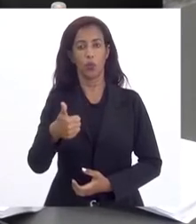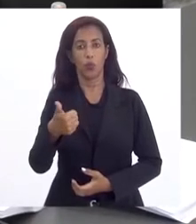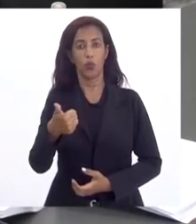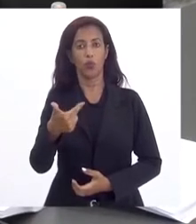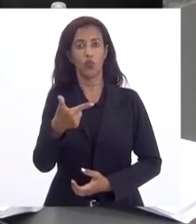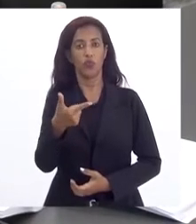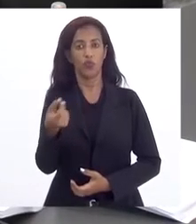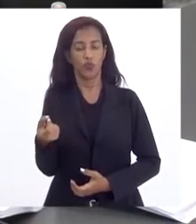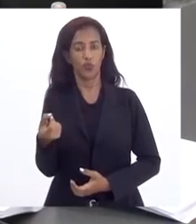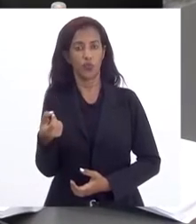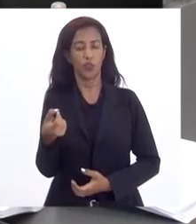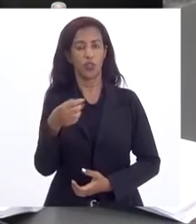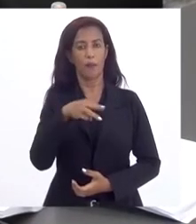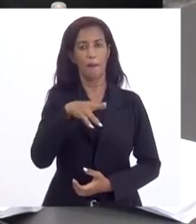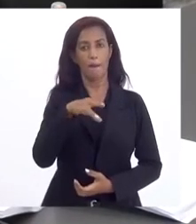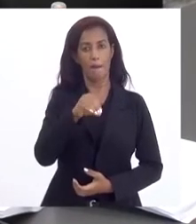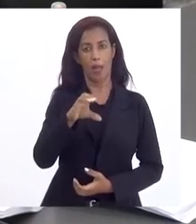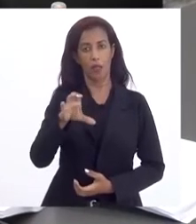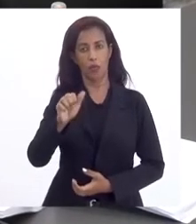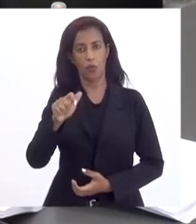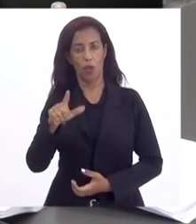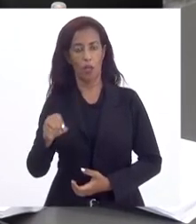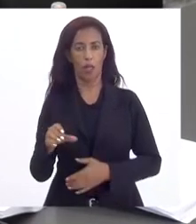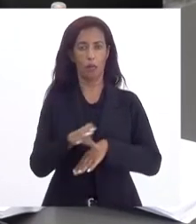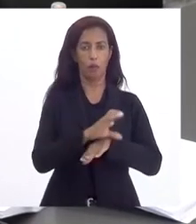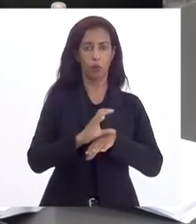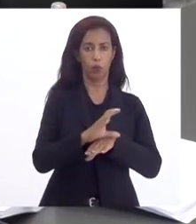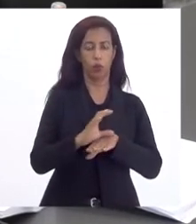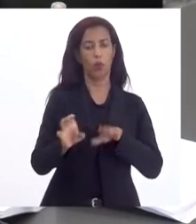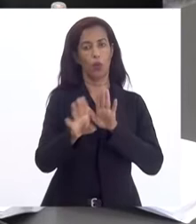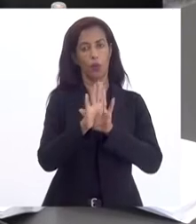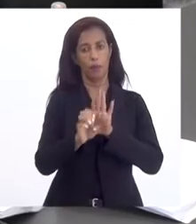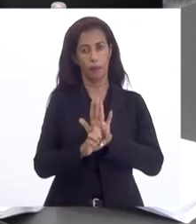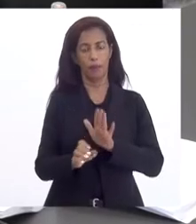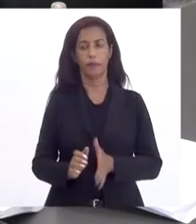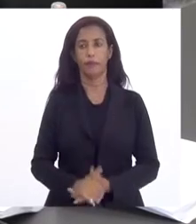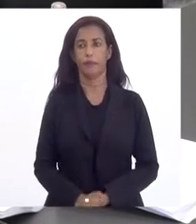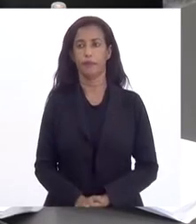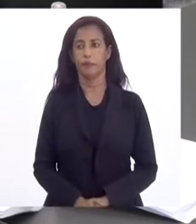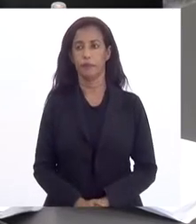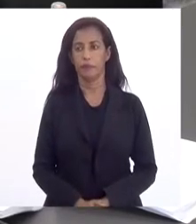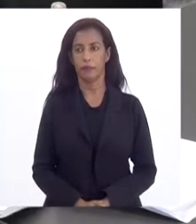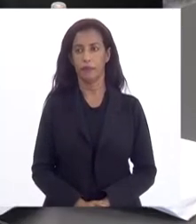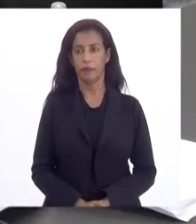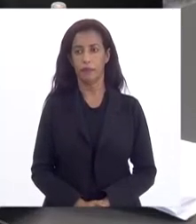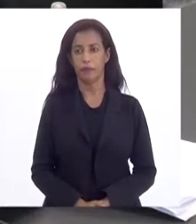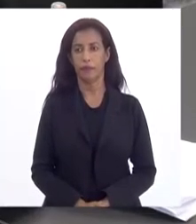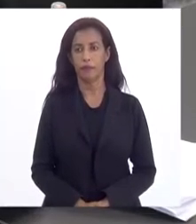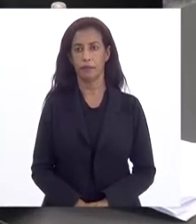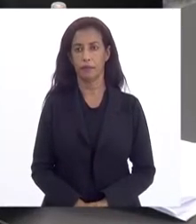autoria do deputado Márcio Canella. O parecer é pela constitucionalidade com emendas.